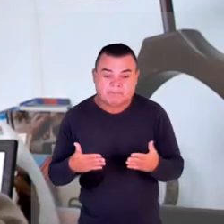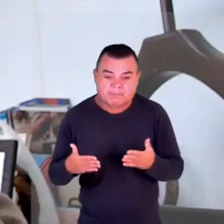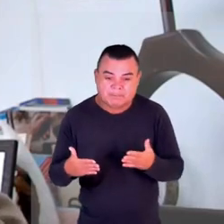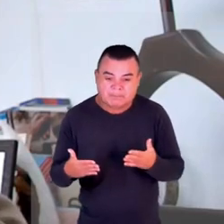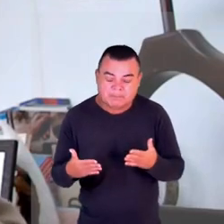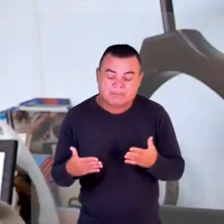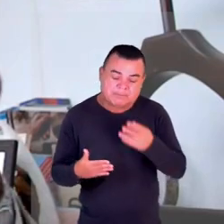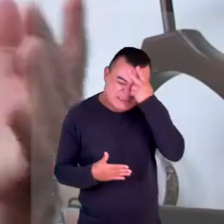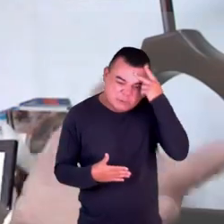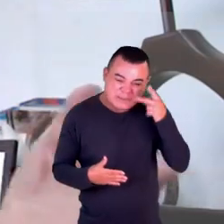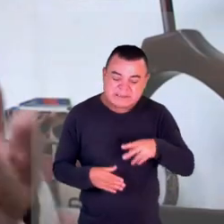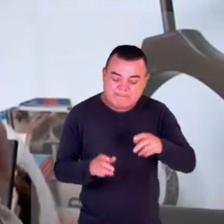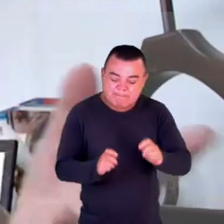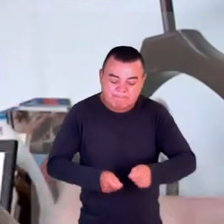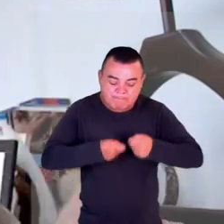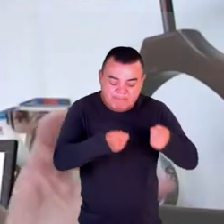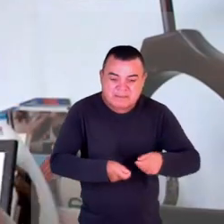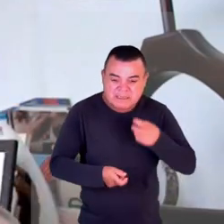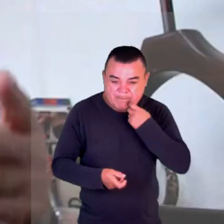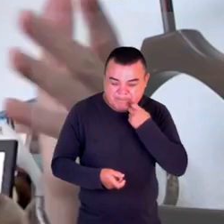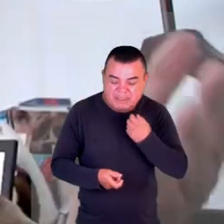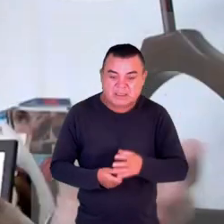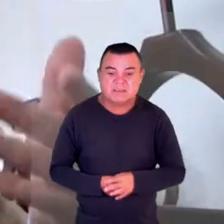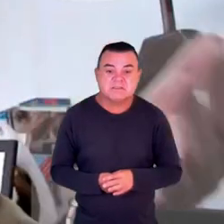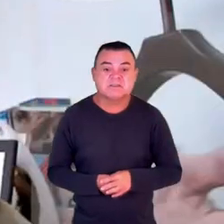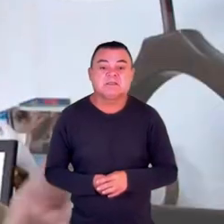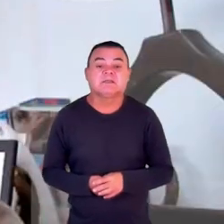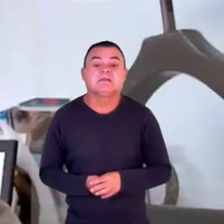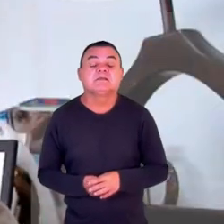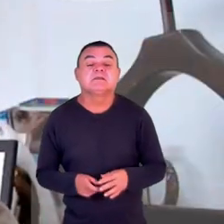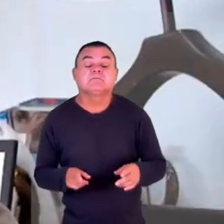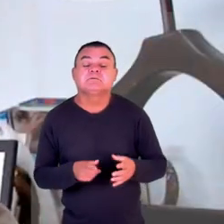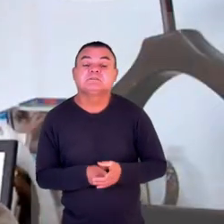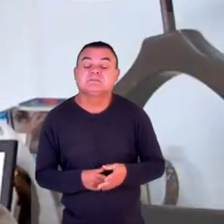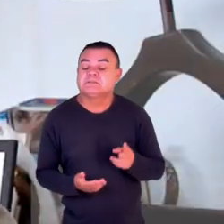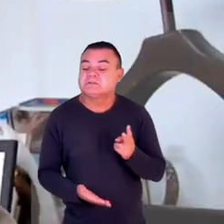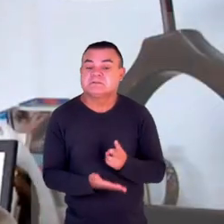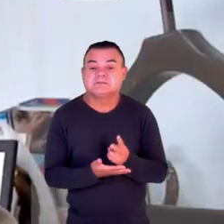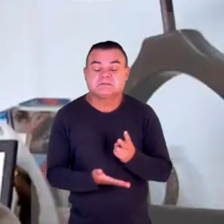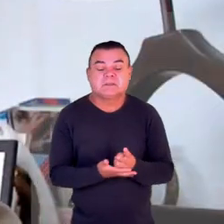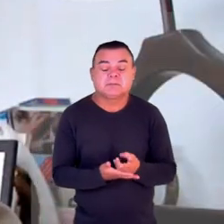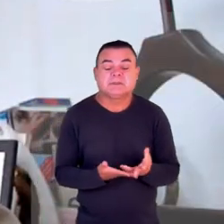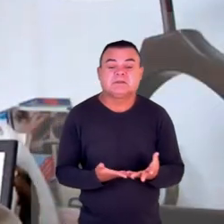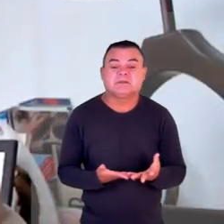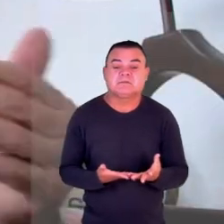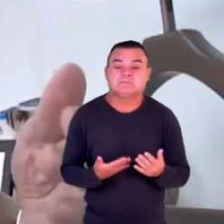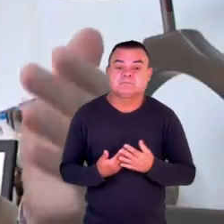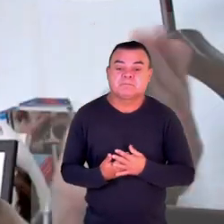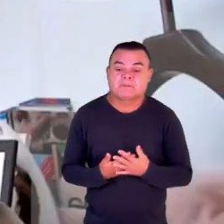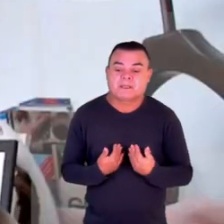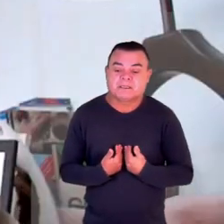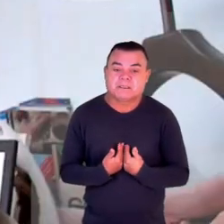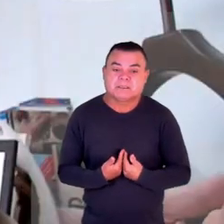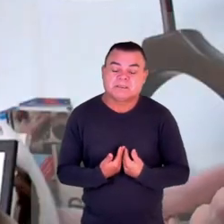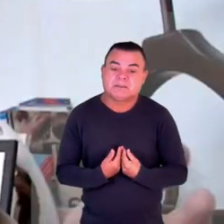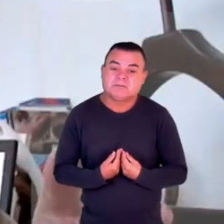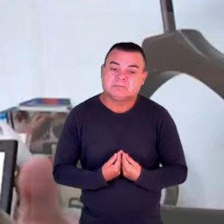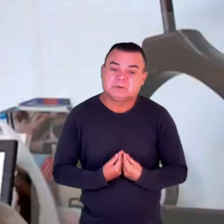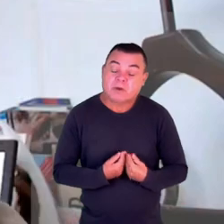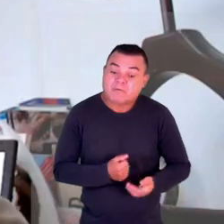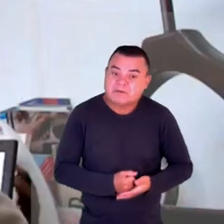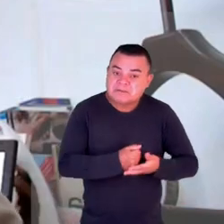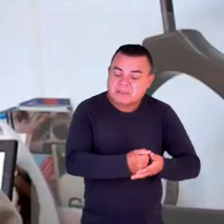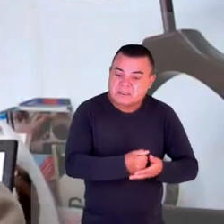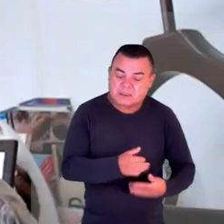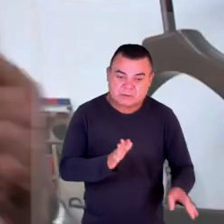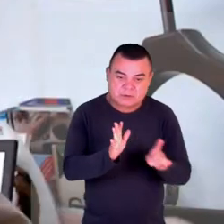do intervém nos conflitos fundiário sempre na Perspectiva né de de ver garantido o direito à moradia